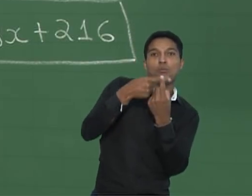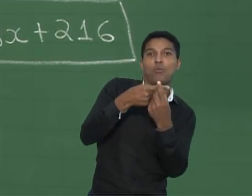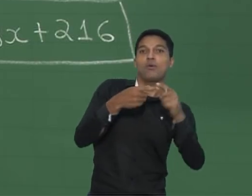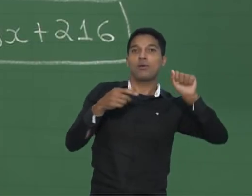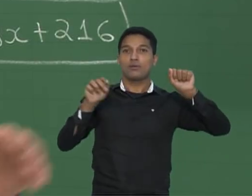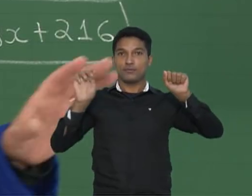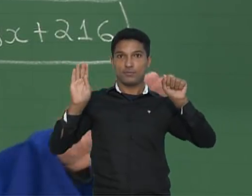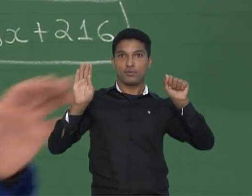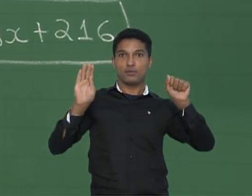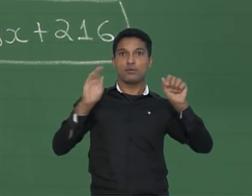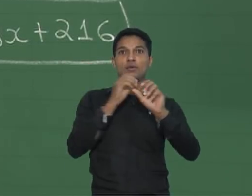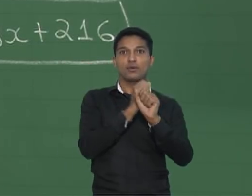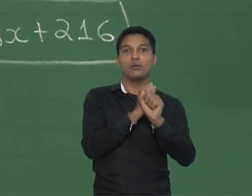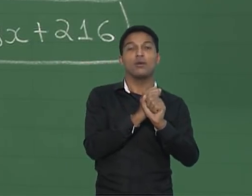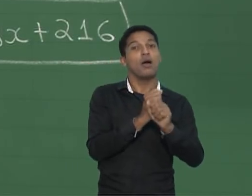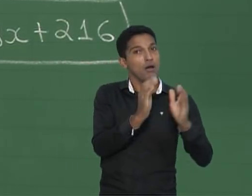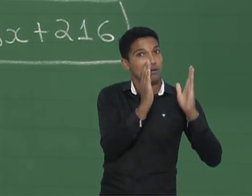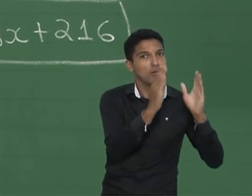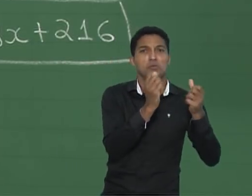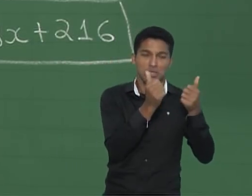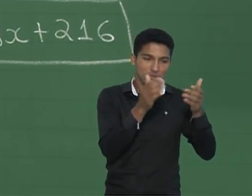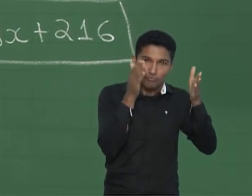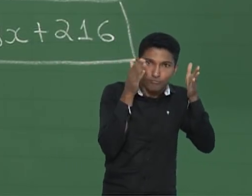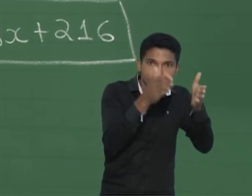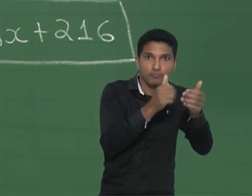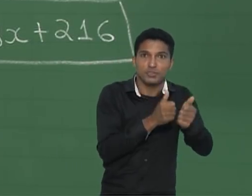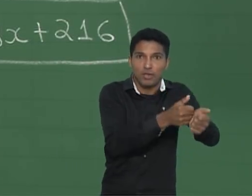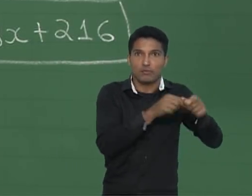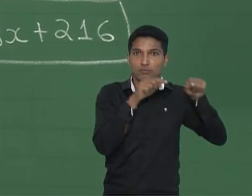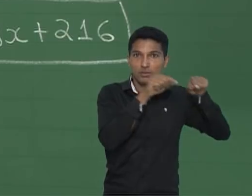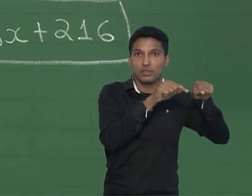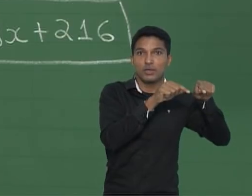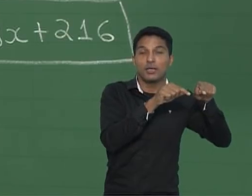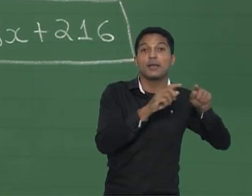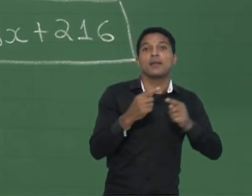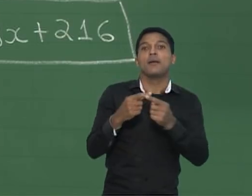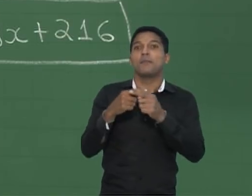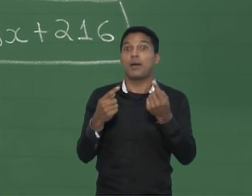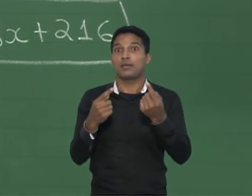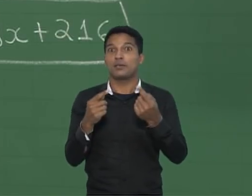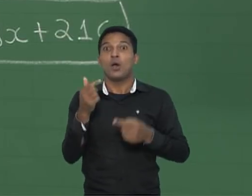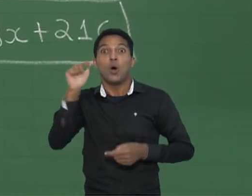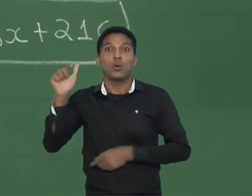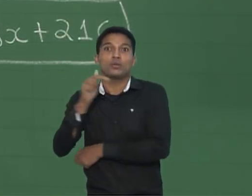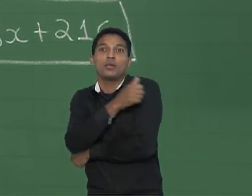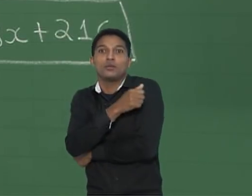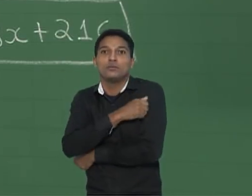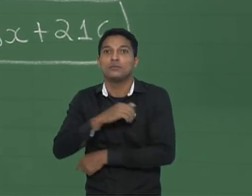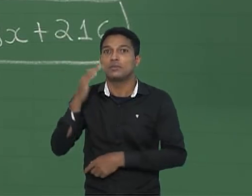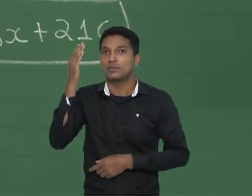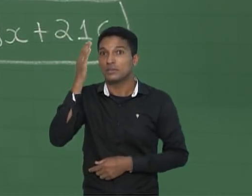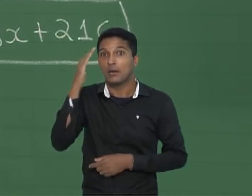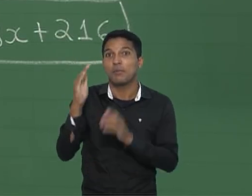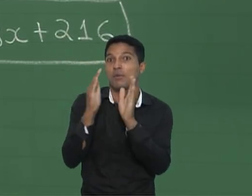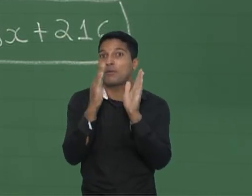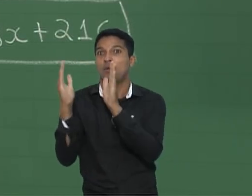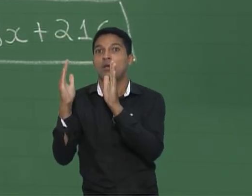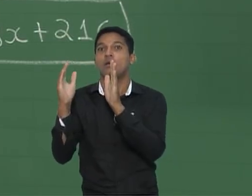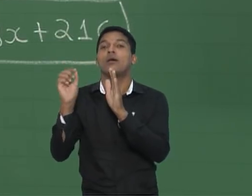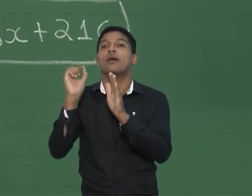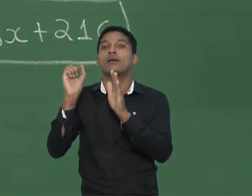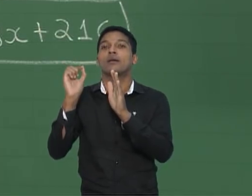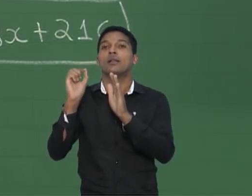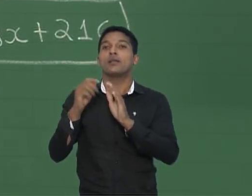termos? Faz por esse método. Os que não lembram, mas sabem como resolver pelo produto,